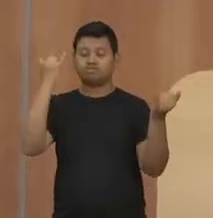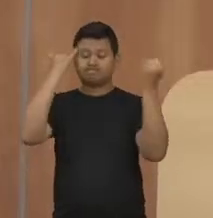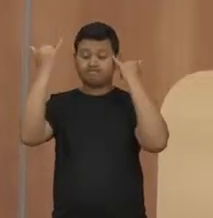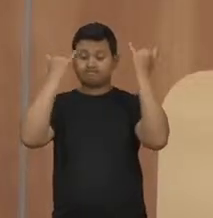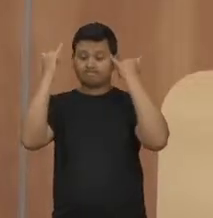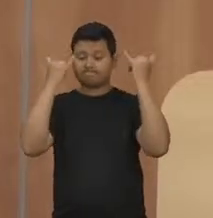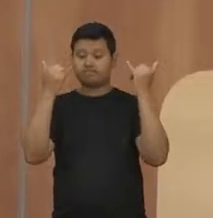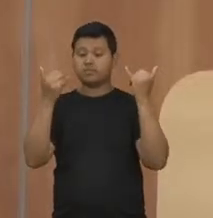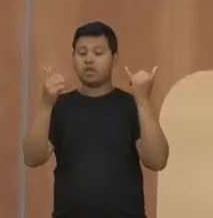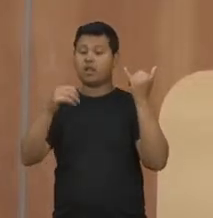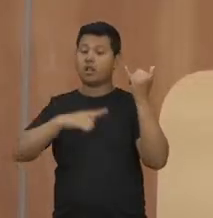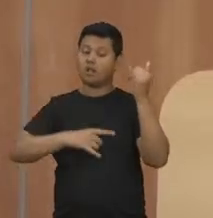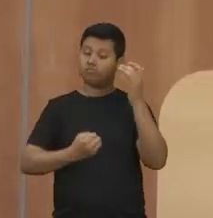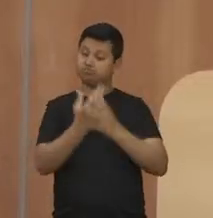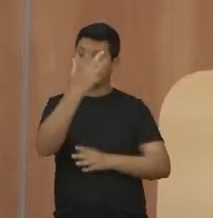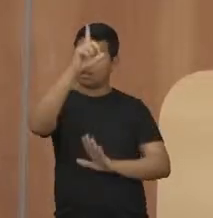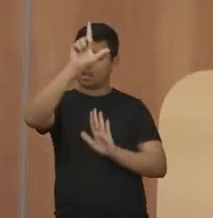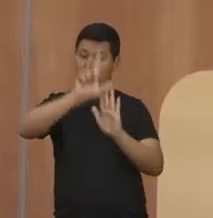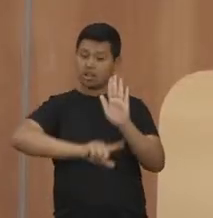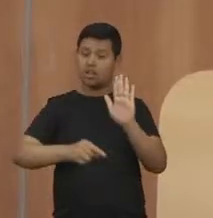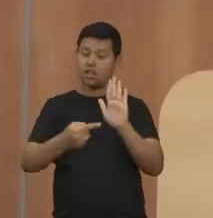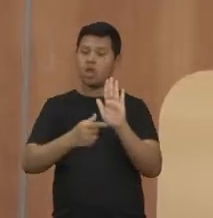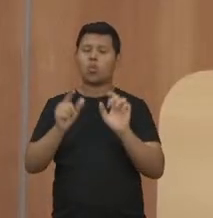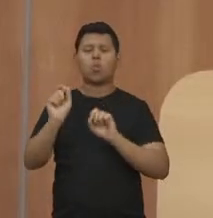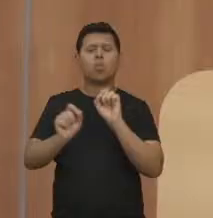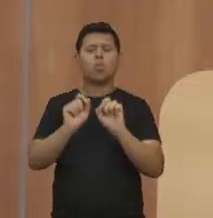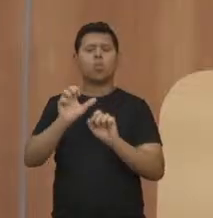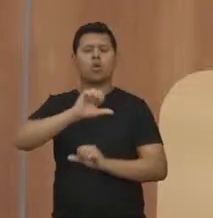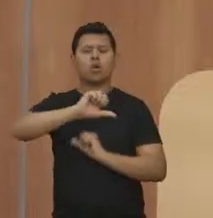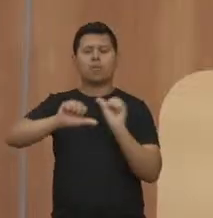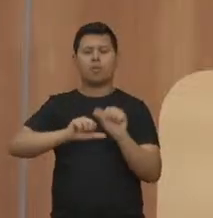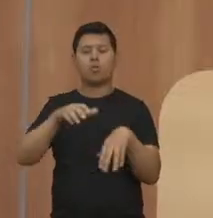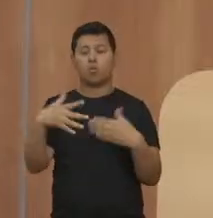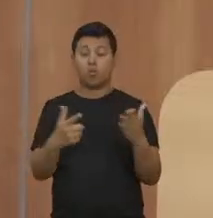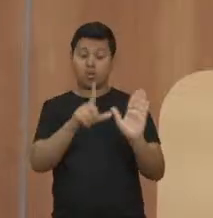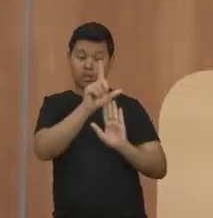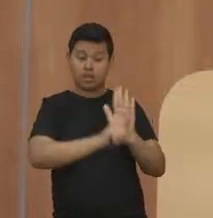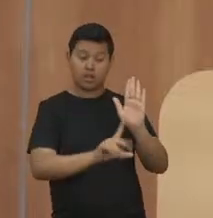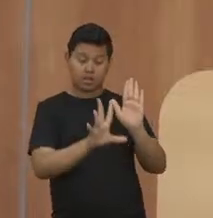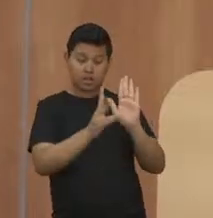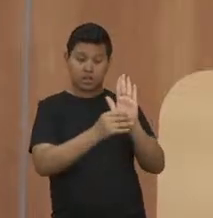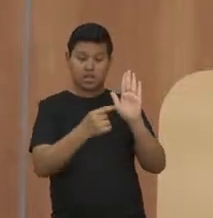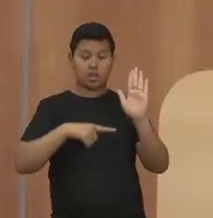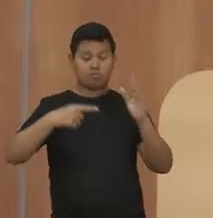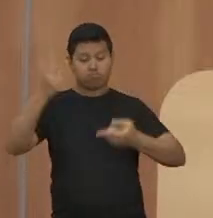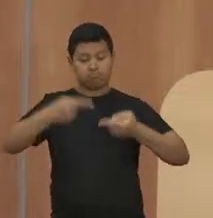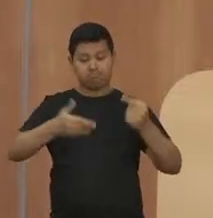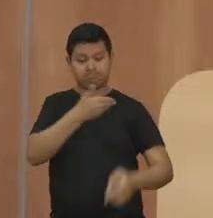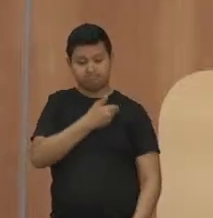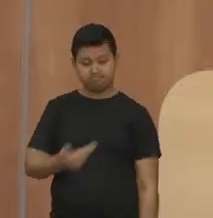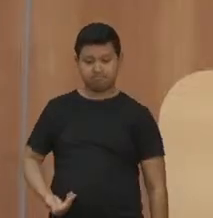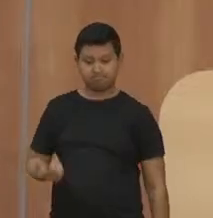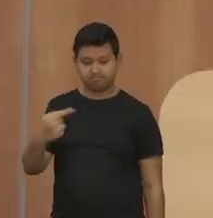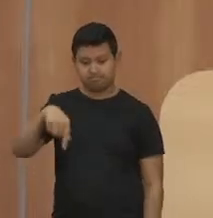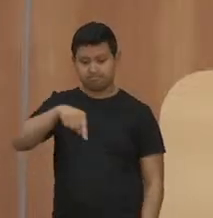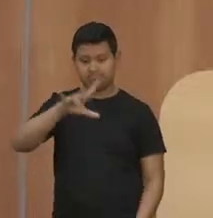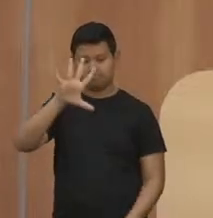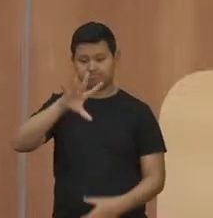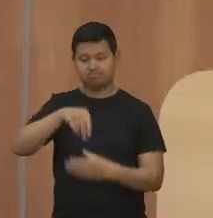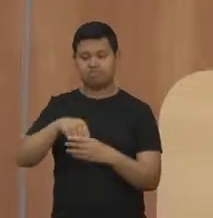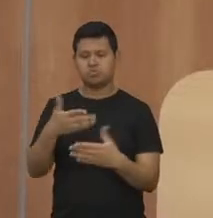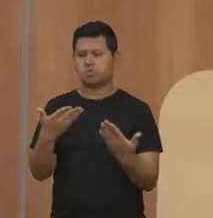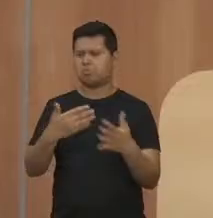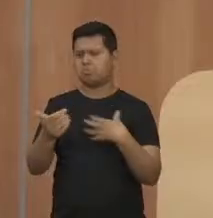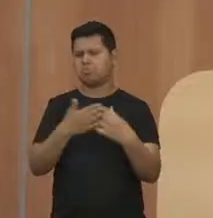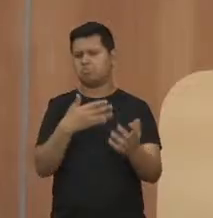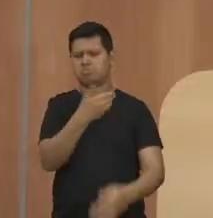para fazer virar lei na cidade. E o que muda? Quando vira uma lei, vira uma política pública para a cidade. Então, não importa o